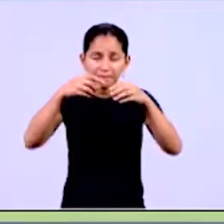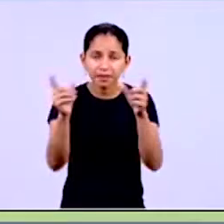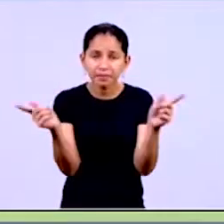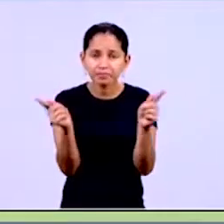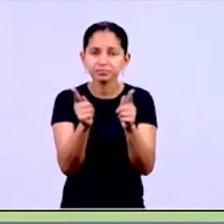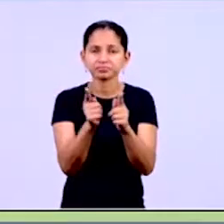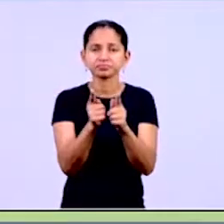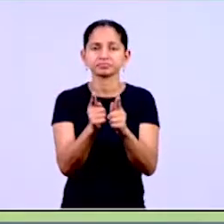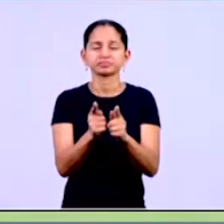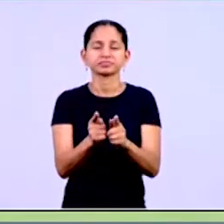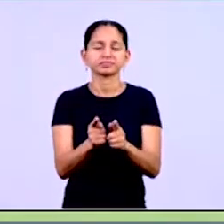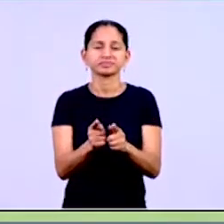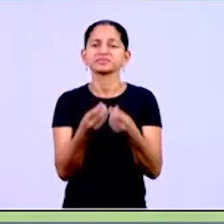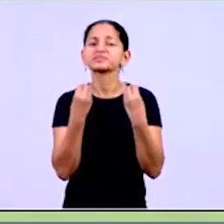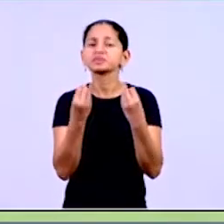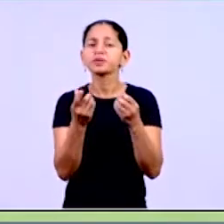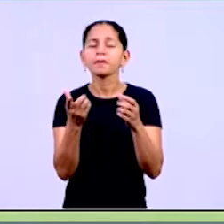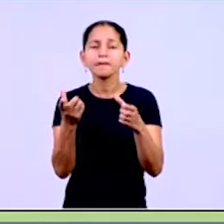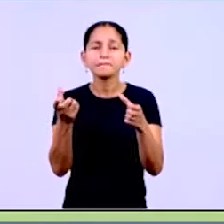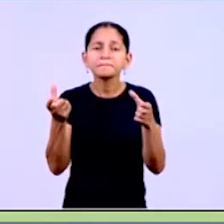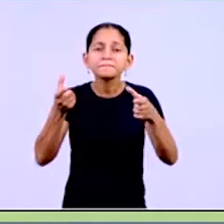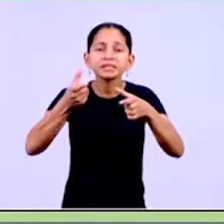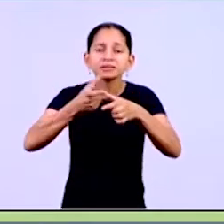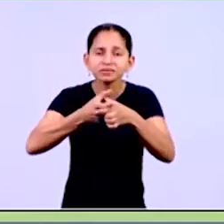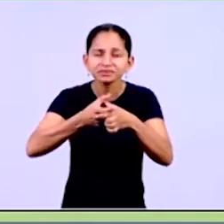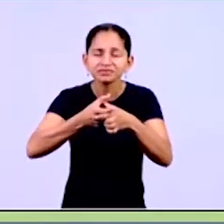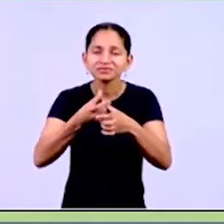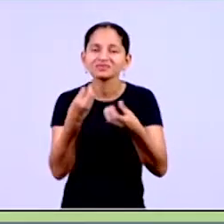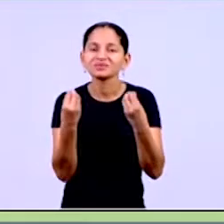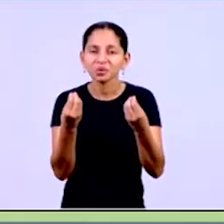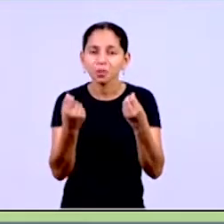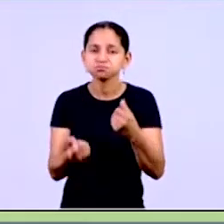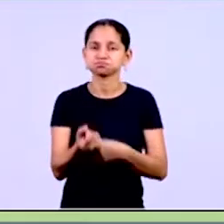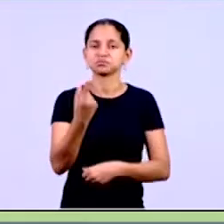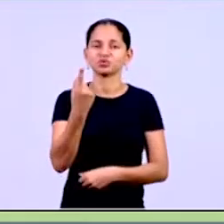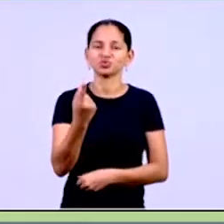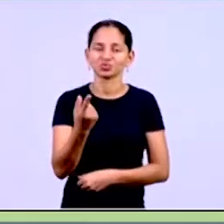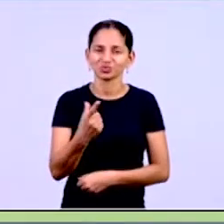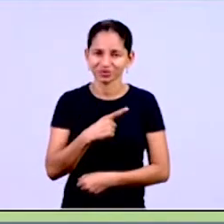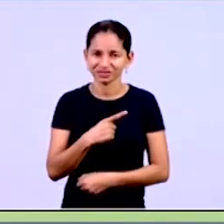né? Em um recipiente muito pequeno. Então,